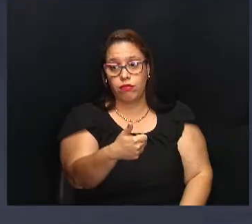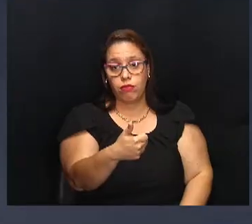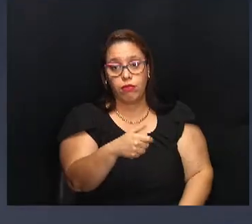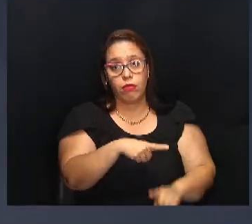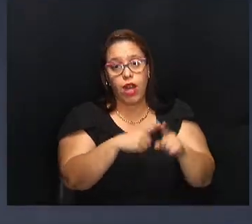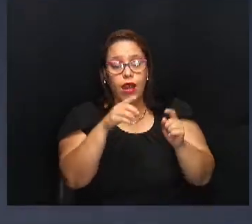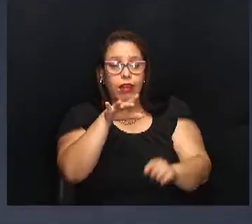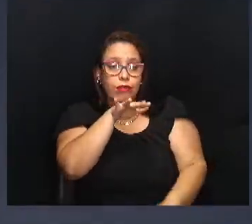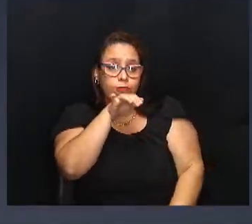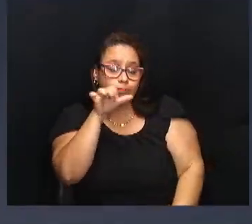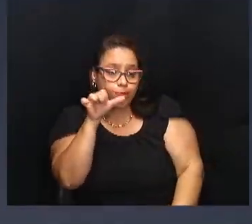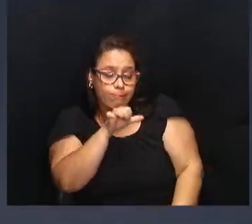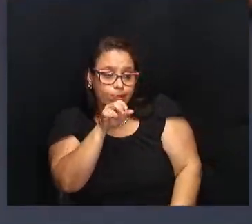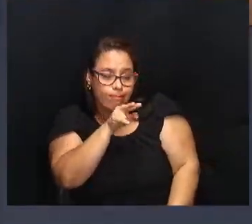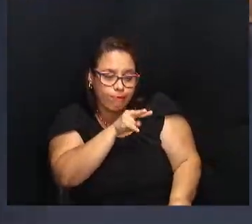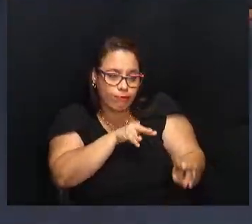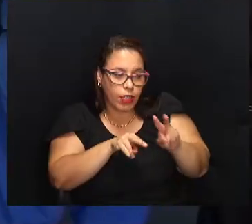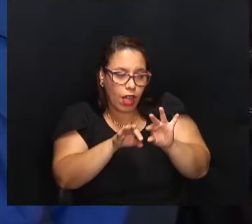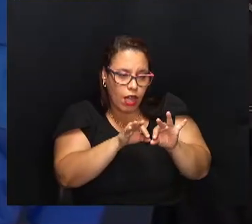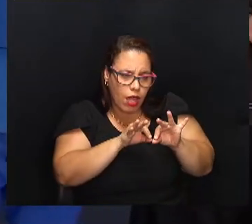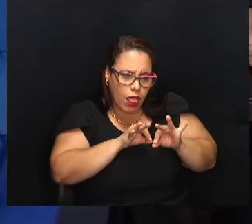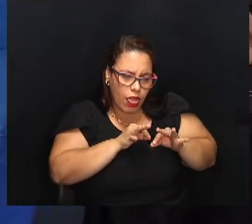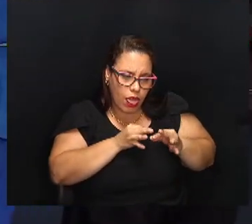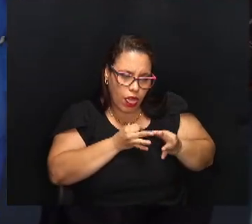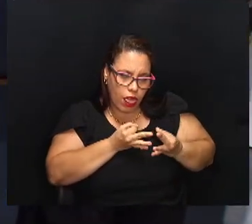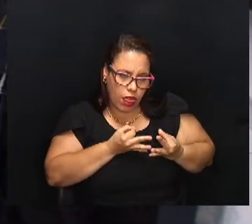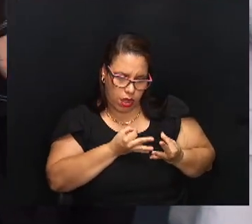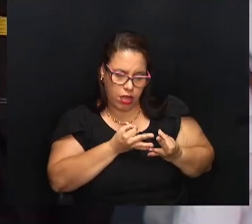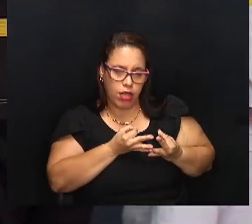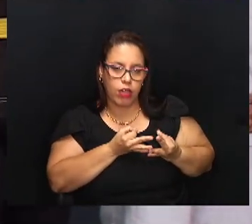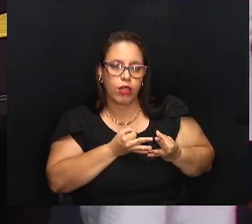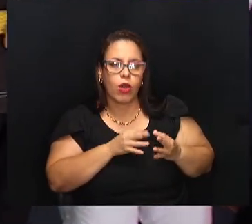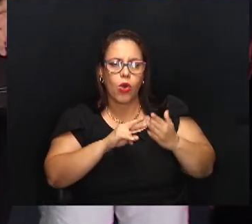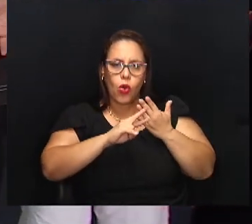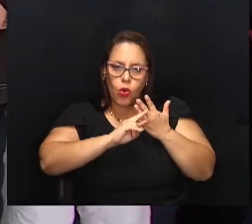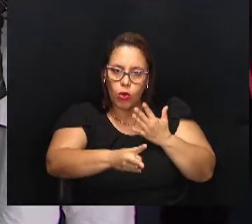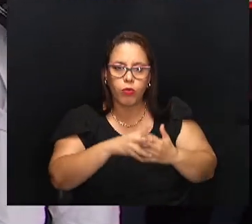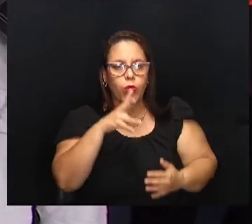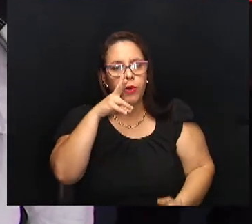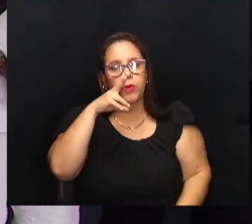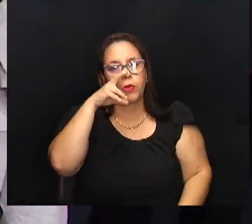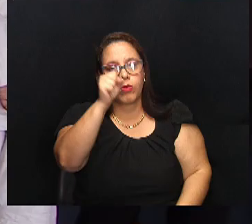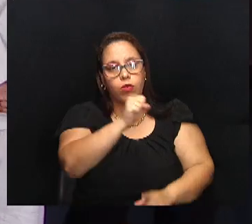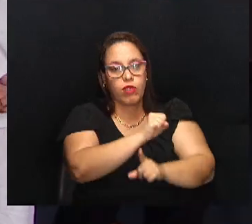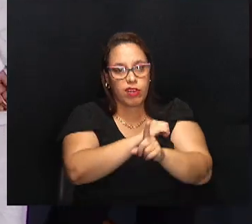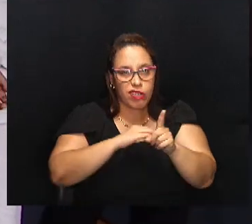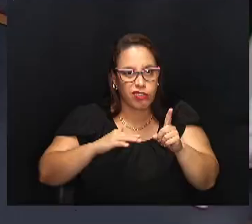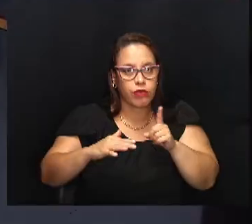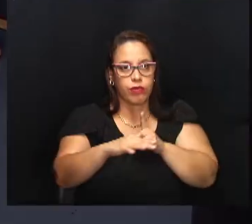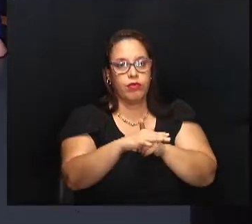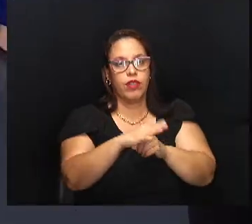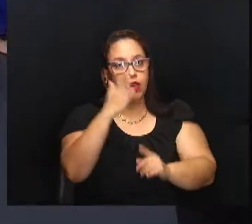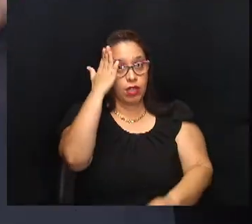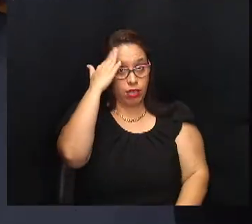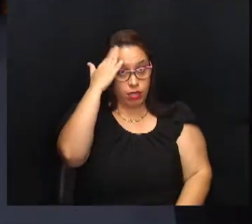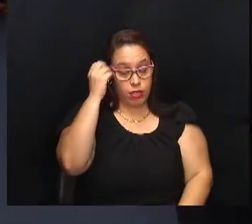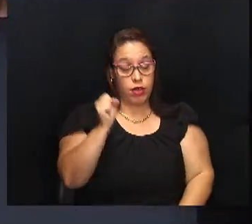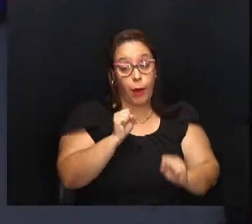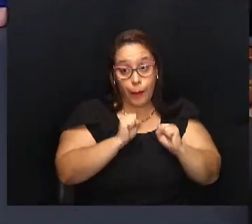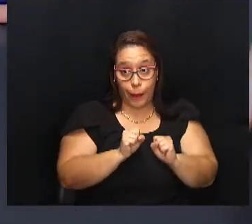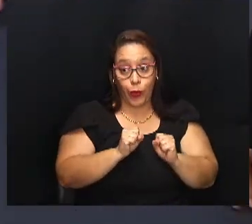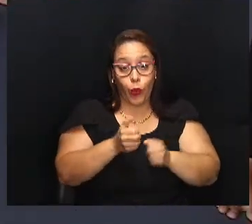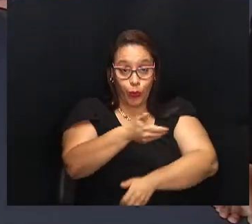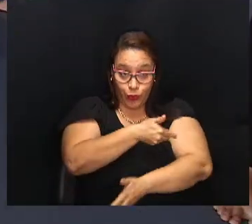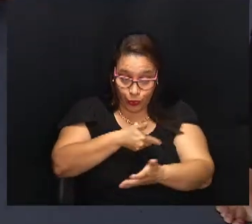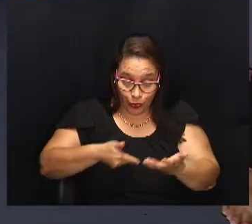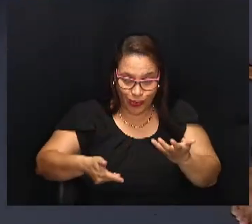ao ver de muitas pessoas, é simples, mas que tem um impacto muito grande socialmente. Então, saber que a gente pode